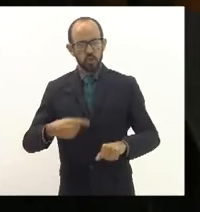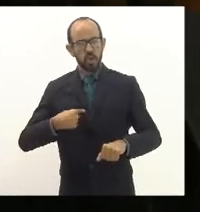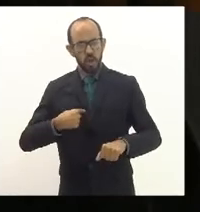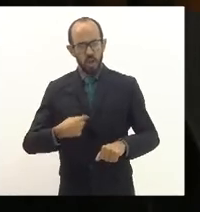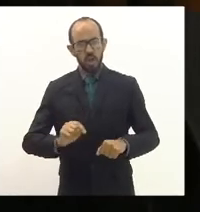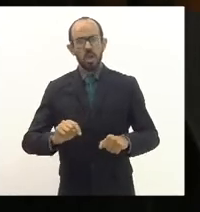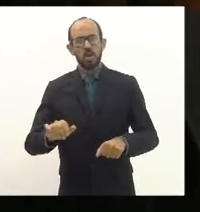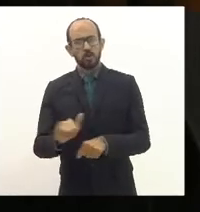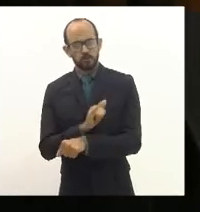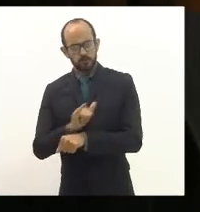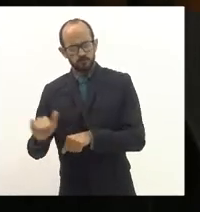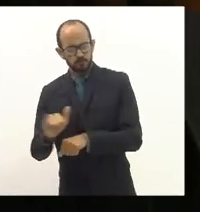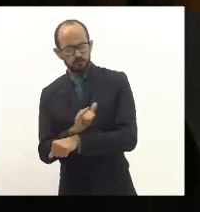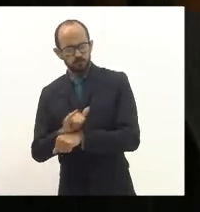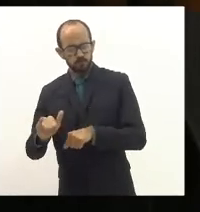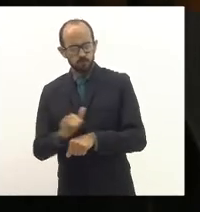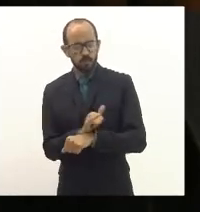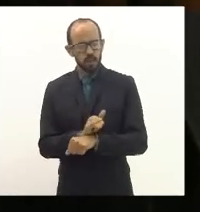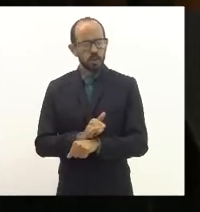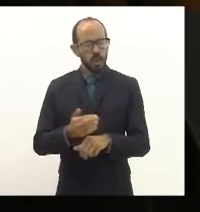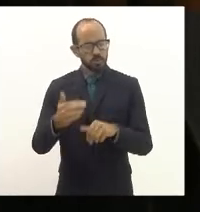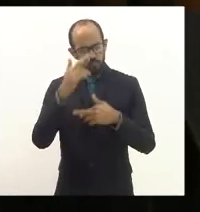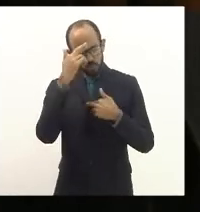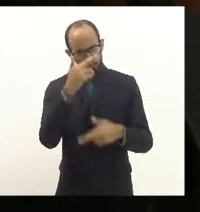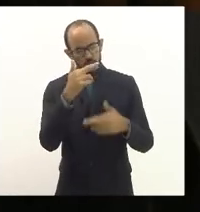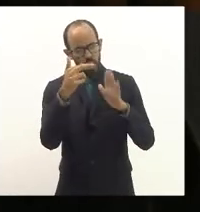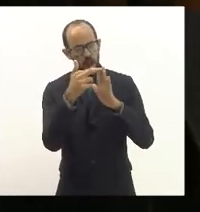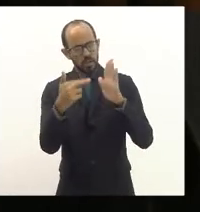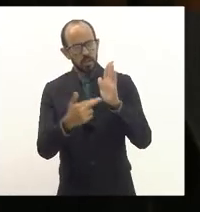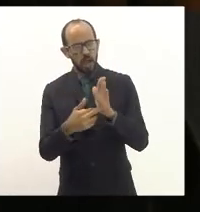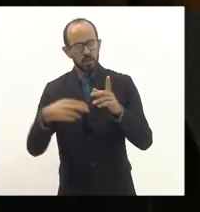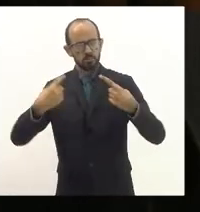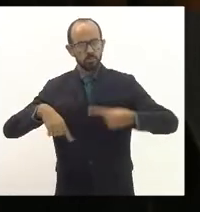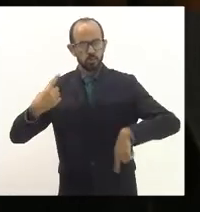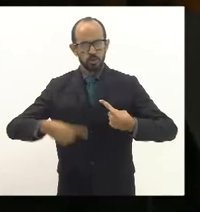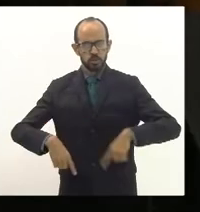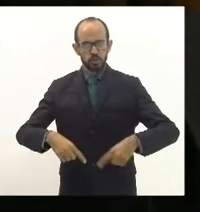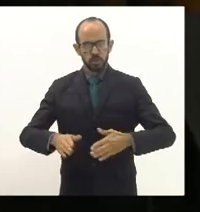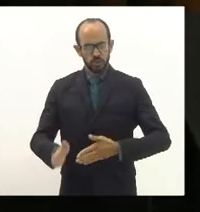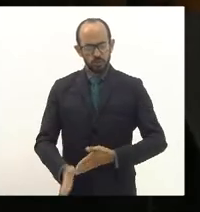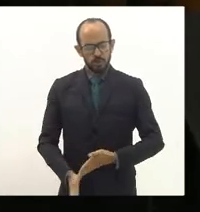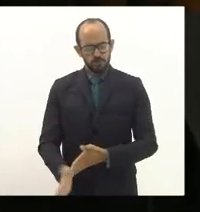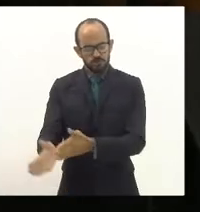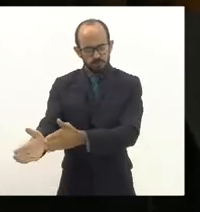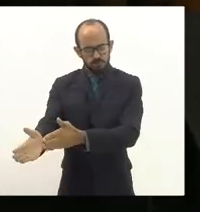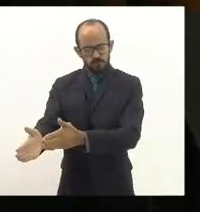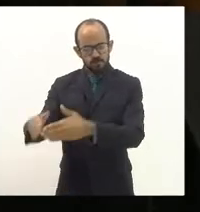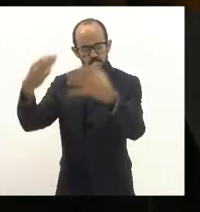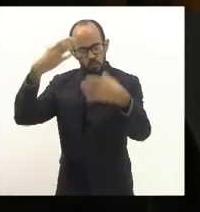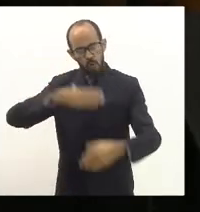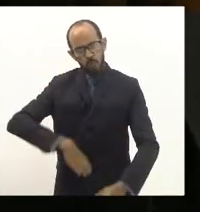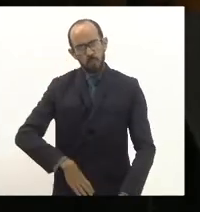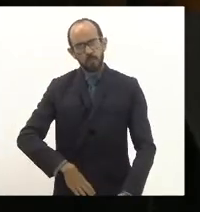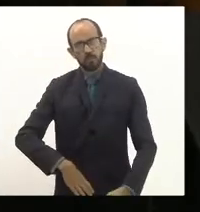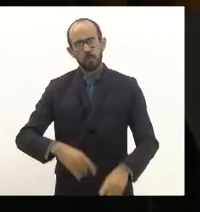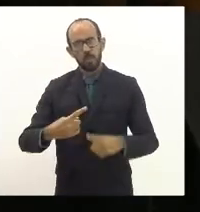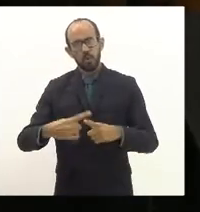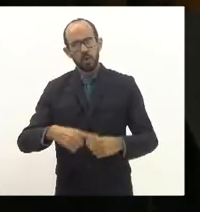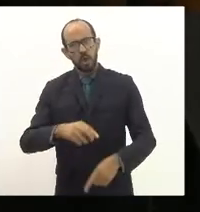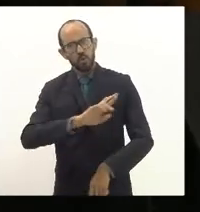linhas, tive o meu posicionamento certo, porque eu não sou